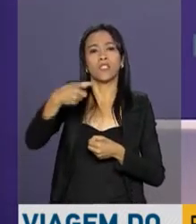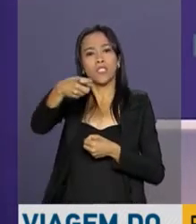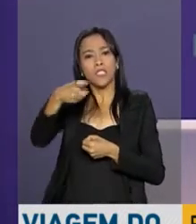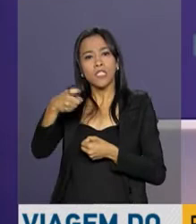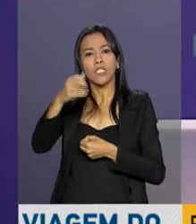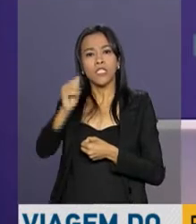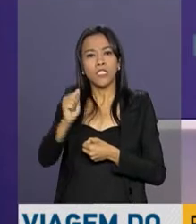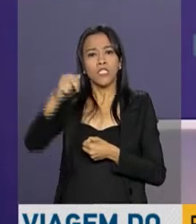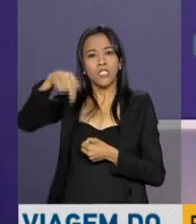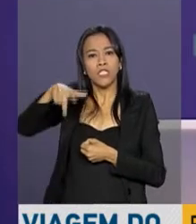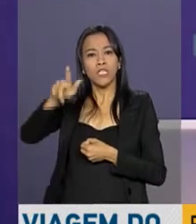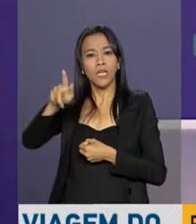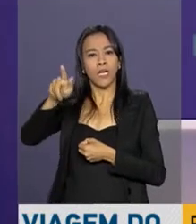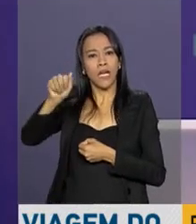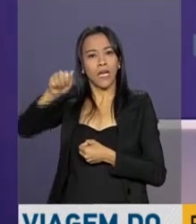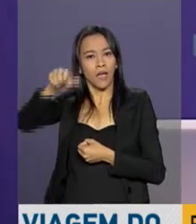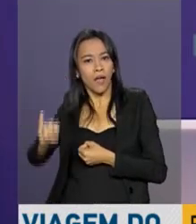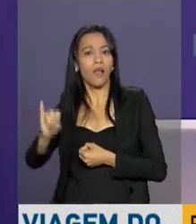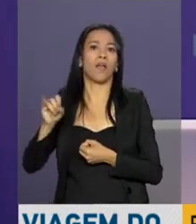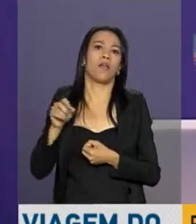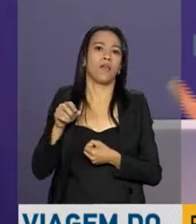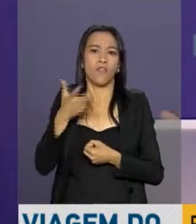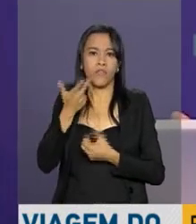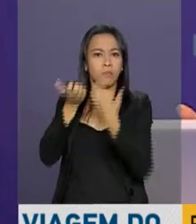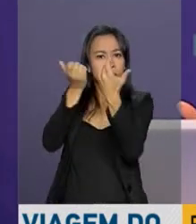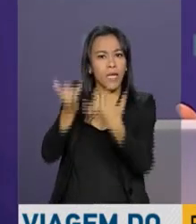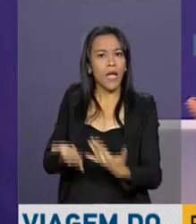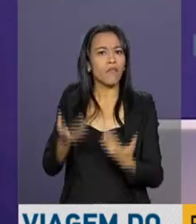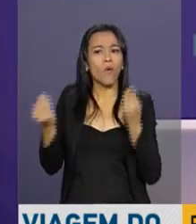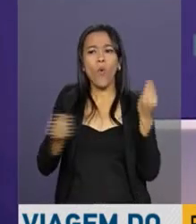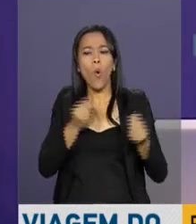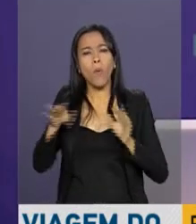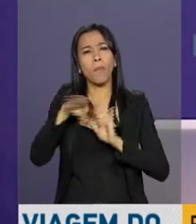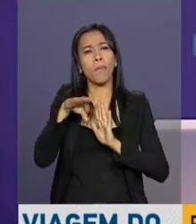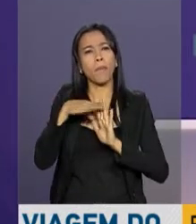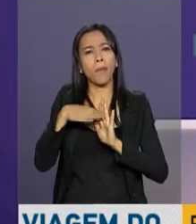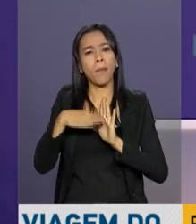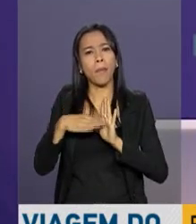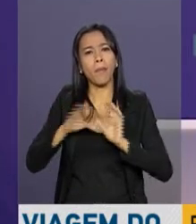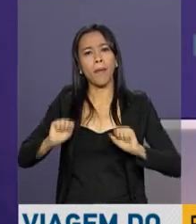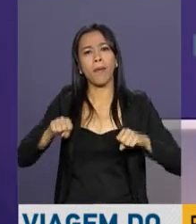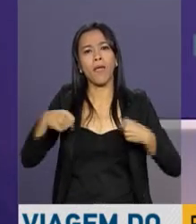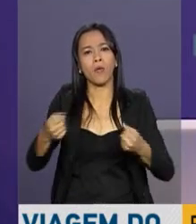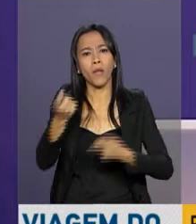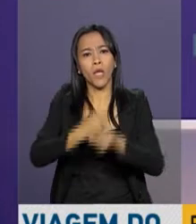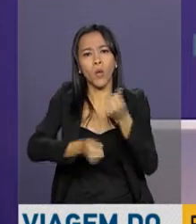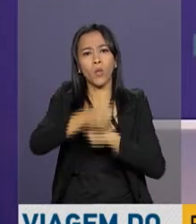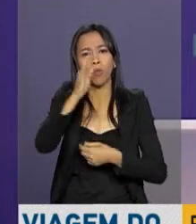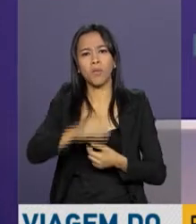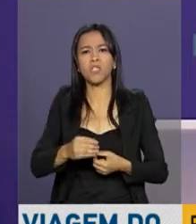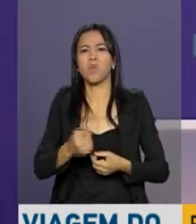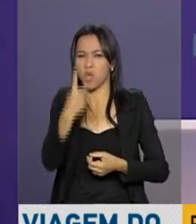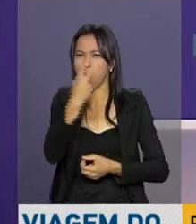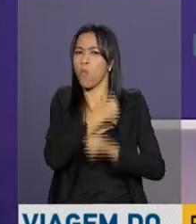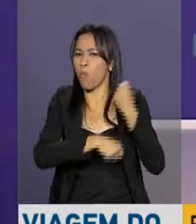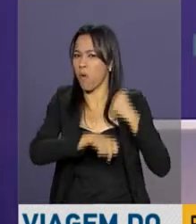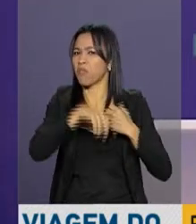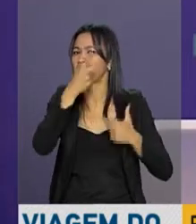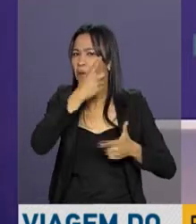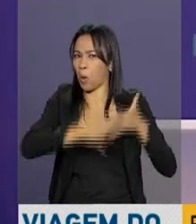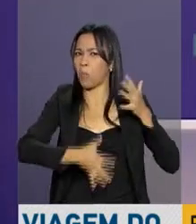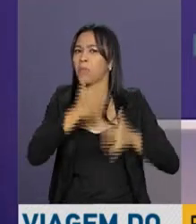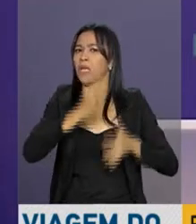nossa agenda para a recuperação da economia. Há um ano estávamos numa situação complicada. Pois hoje,